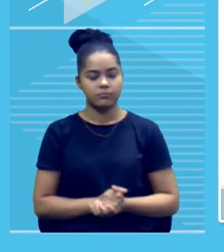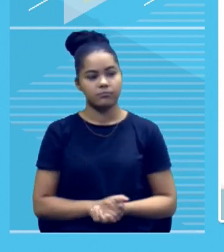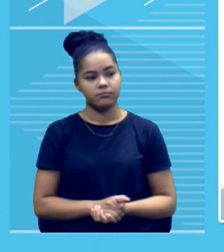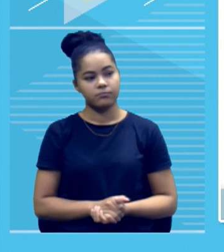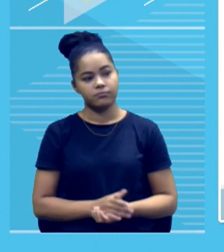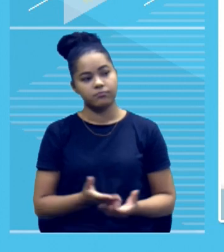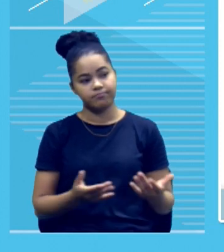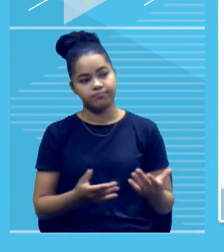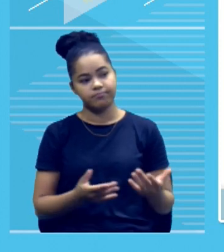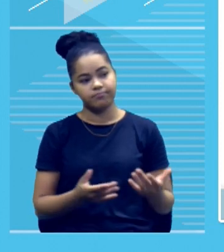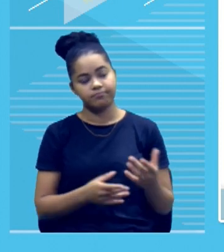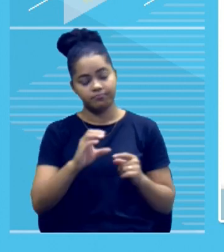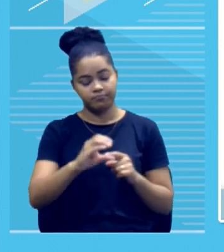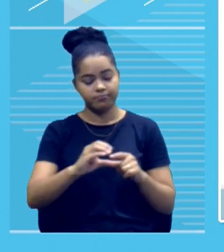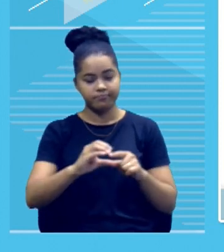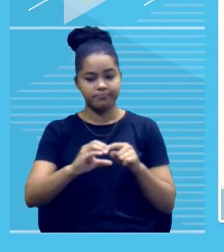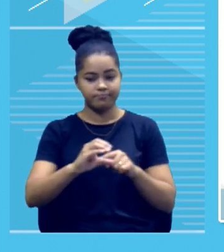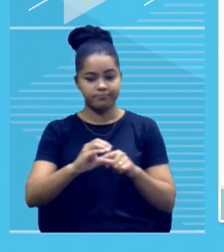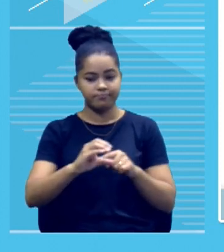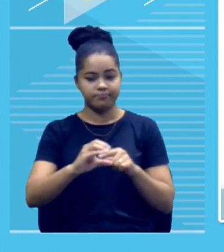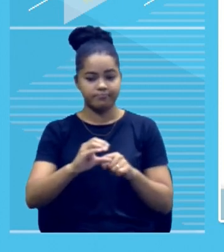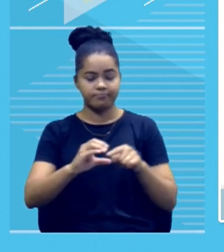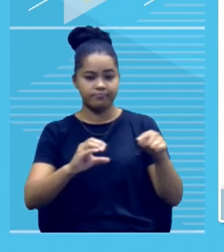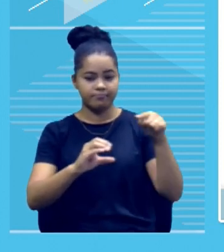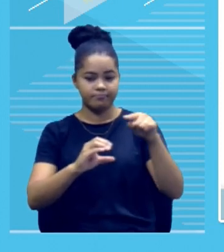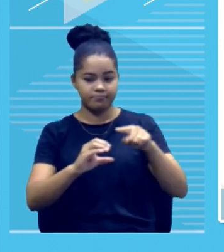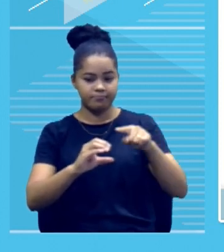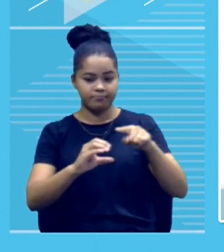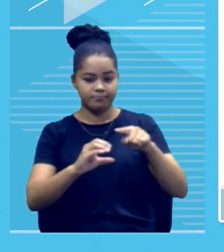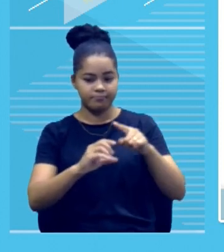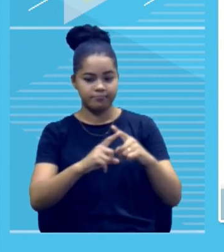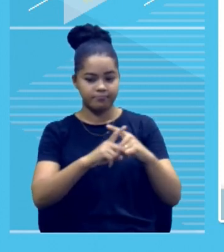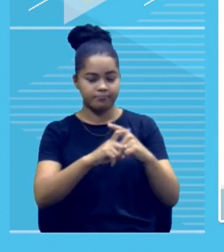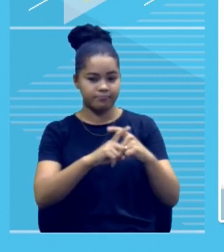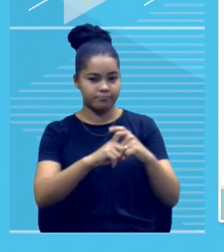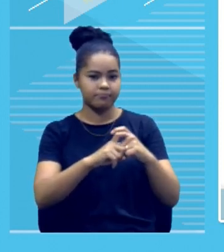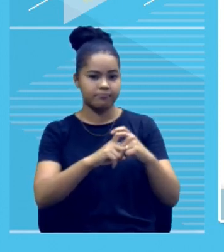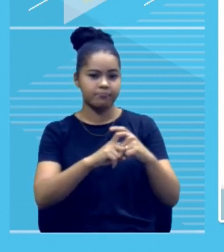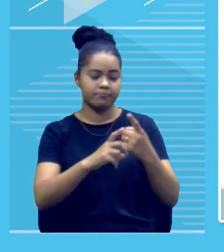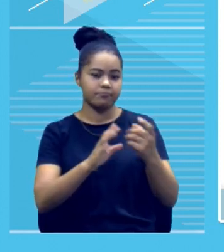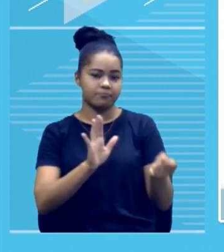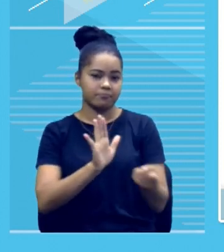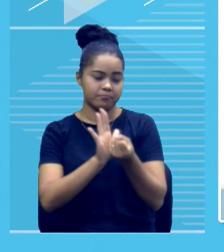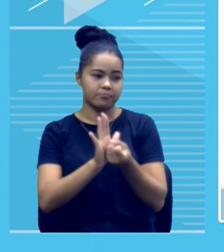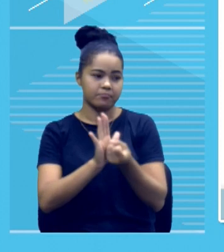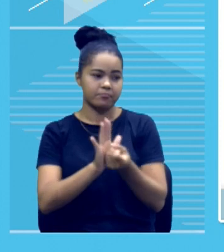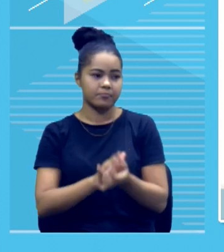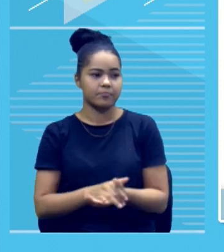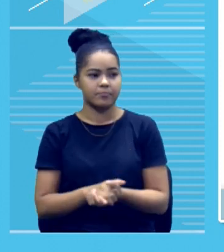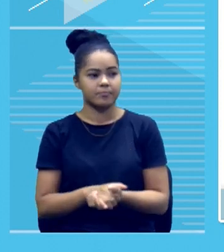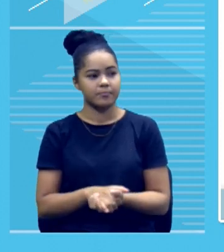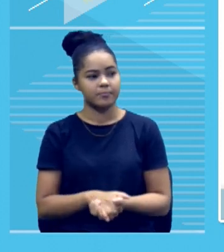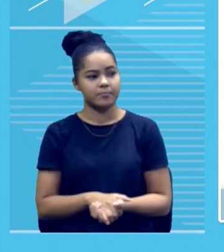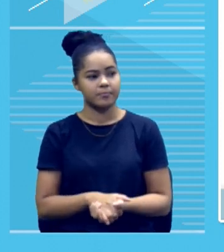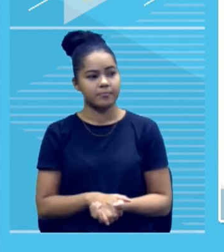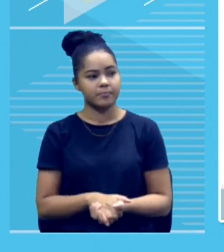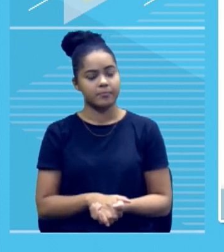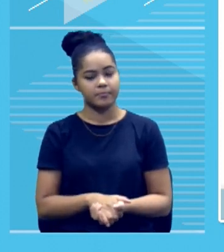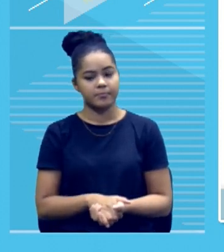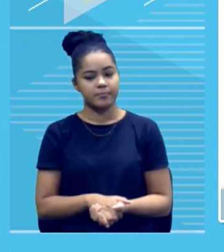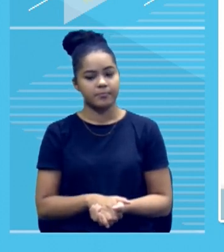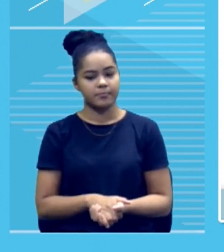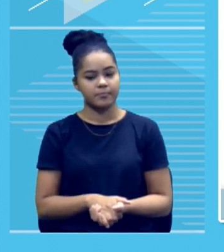ó, carbono com asterisco, representa o carbono assimétrico. Vamos ver aqui, ó,